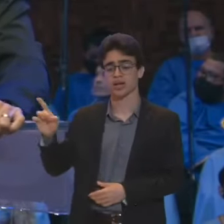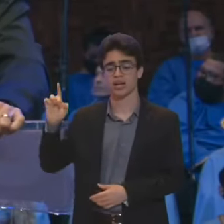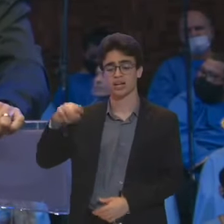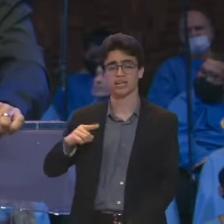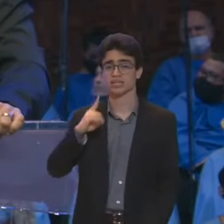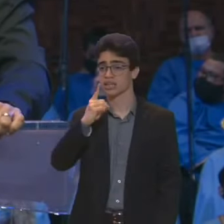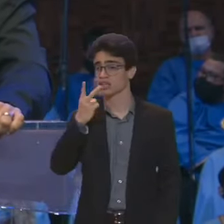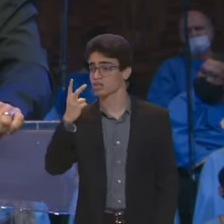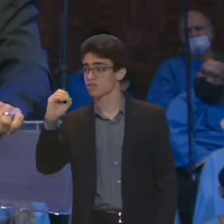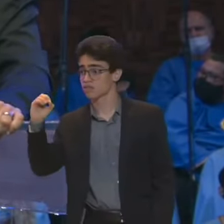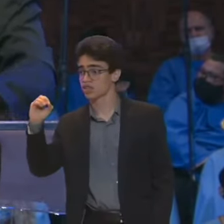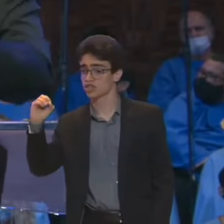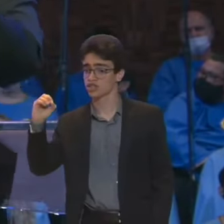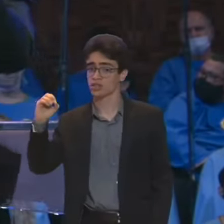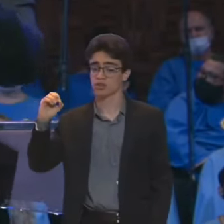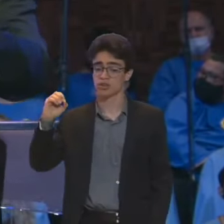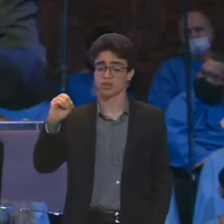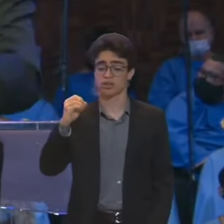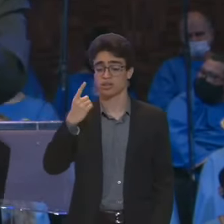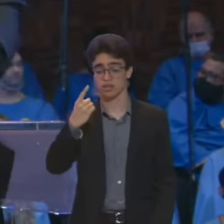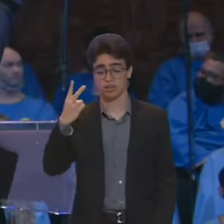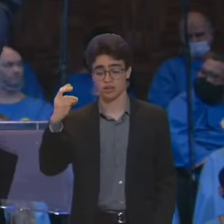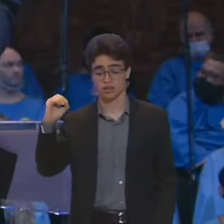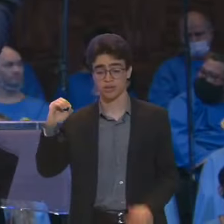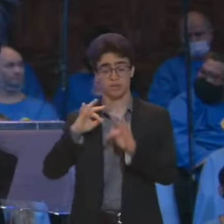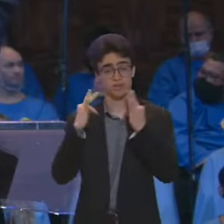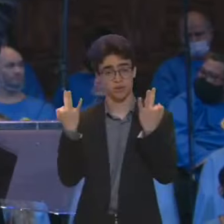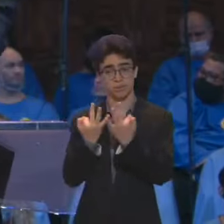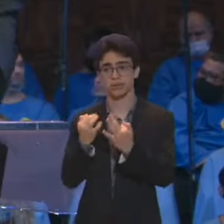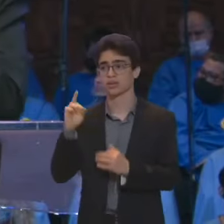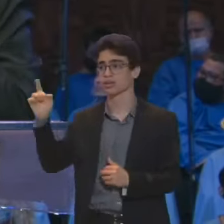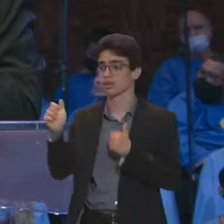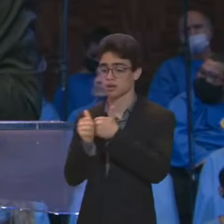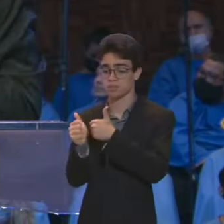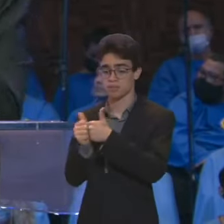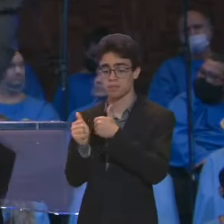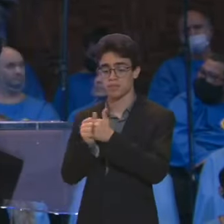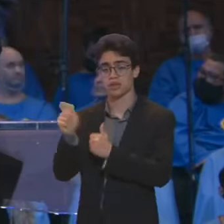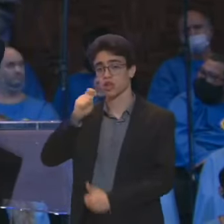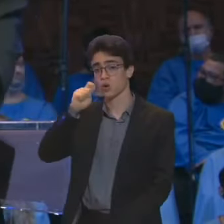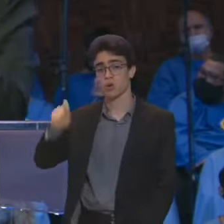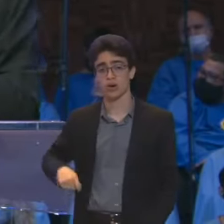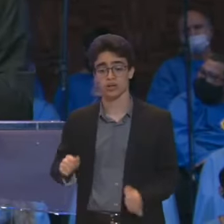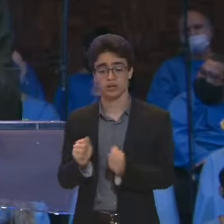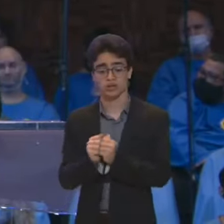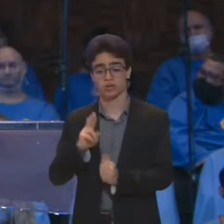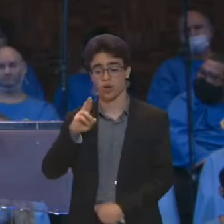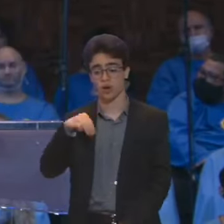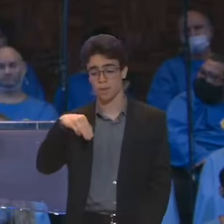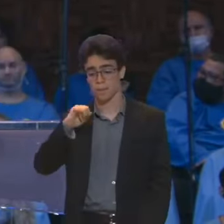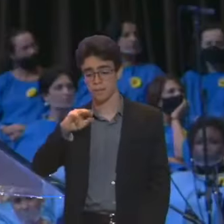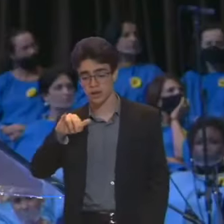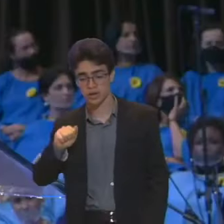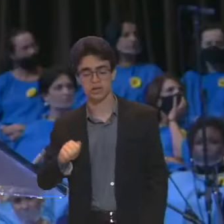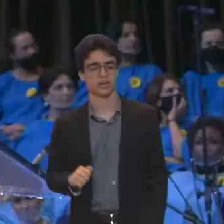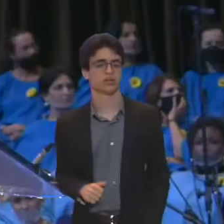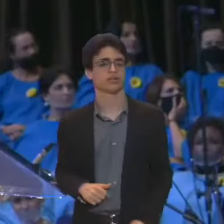120 famílias, 120 cabanas na fronteira da Ucrânia com a Romênia. 120, quer dizer que você vai poder